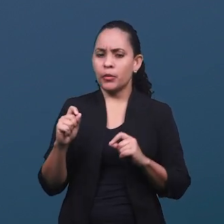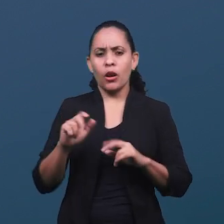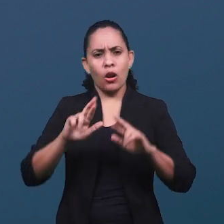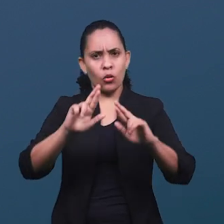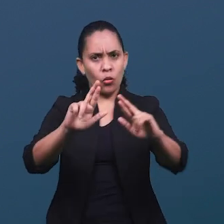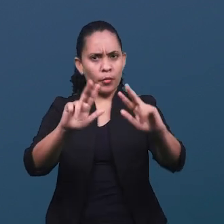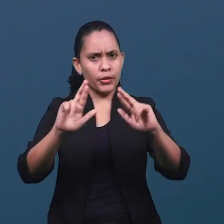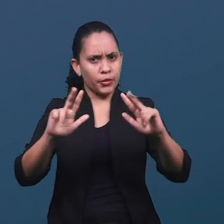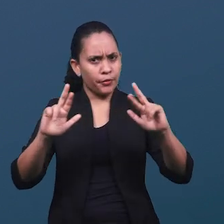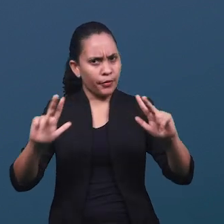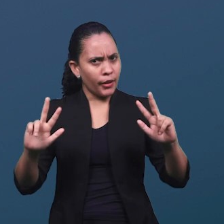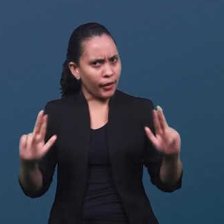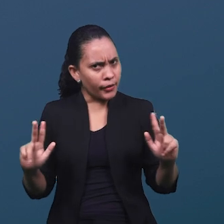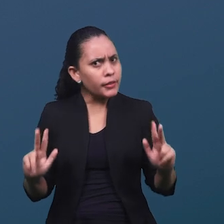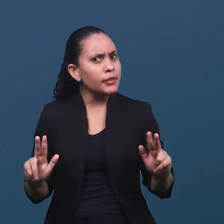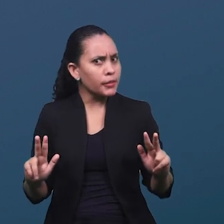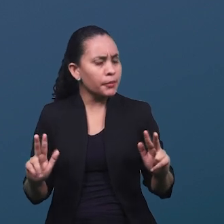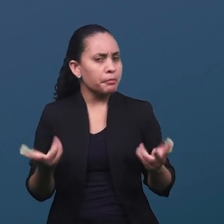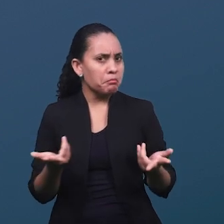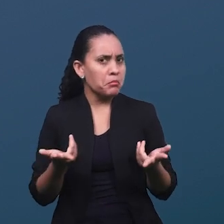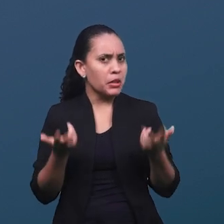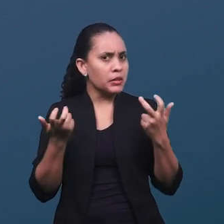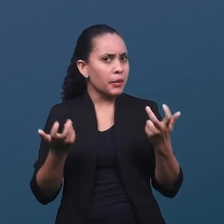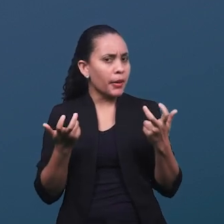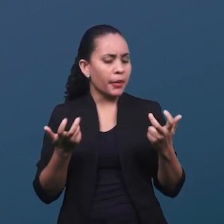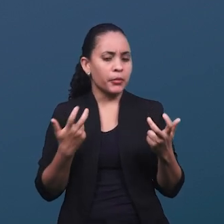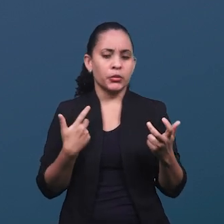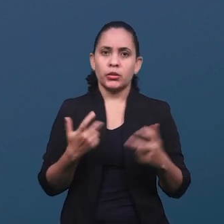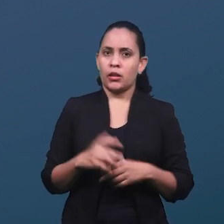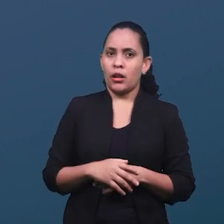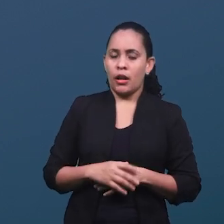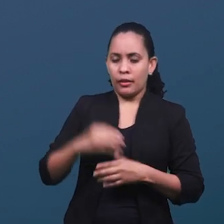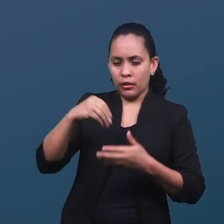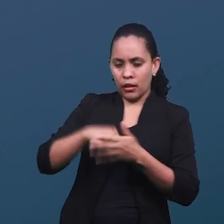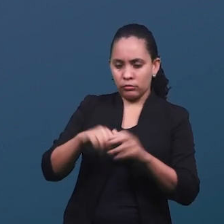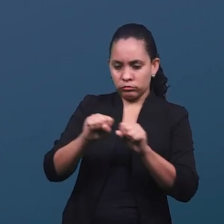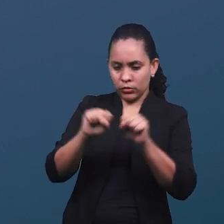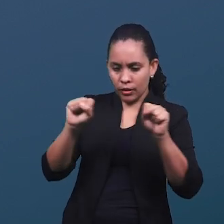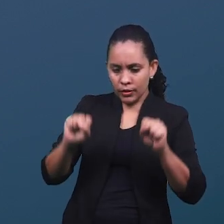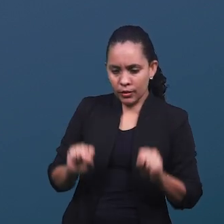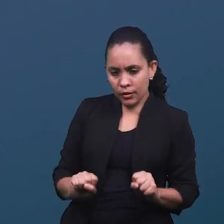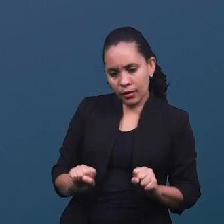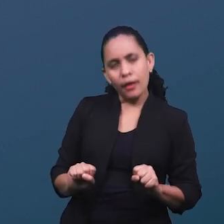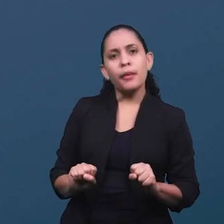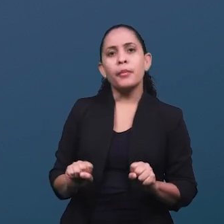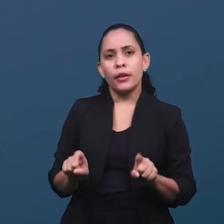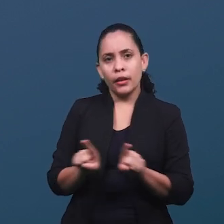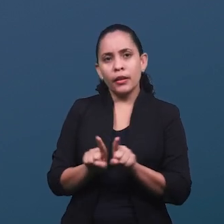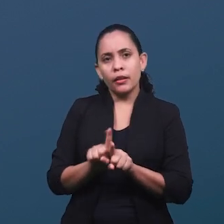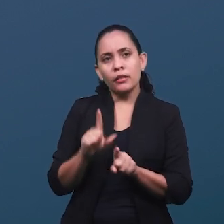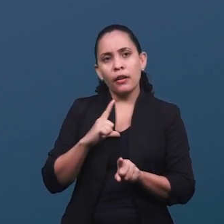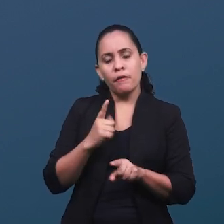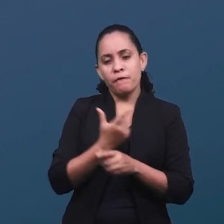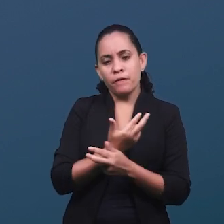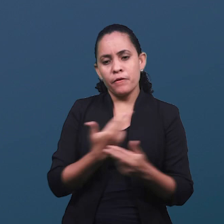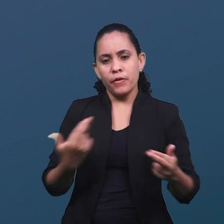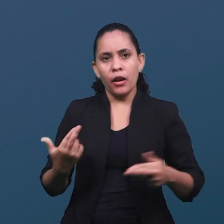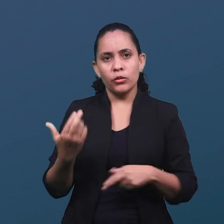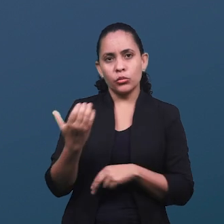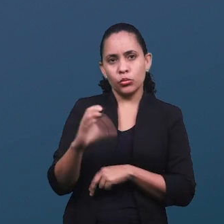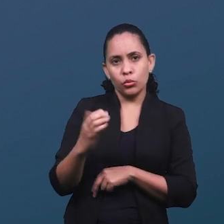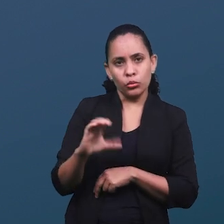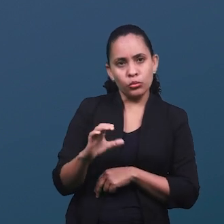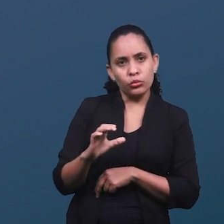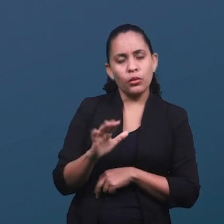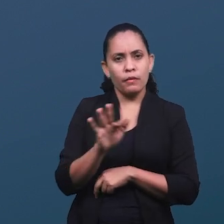realmente um mecanismo bem interessante de projetar de fato, né? Só que muito mais voltado a software do que a parte